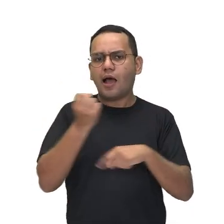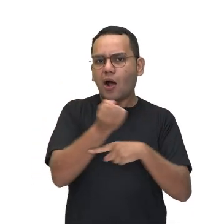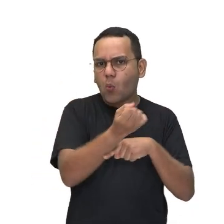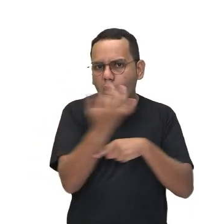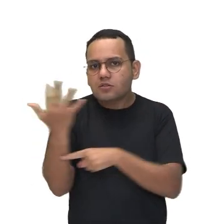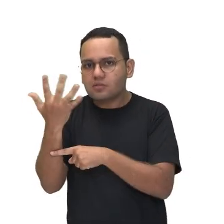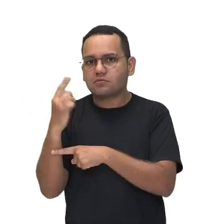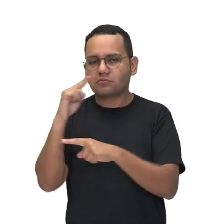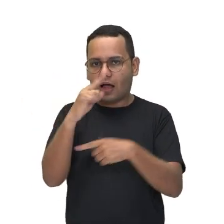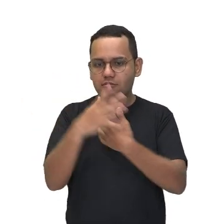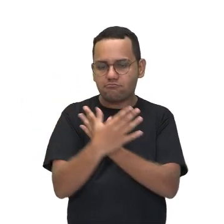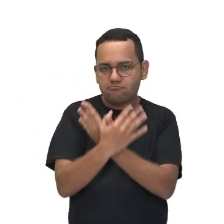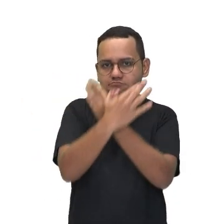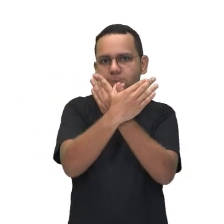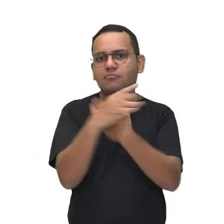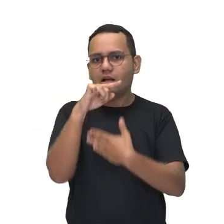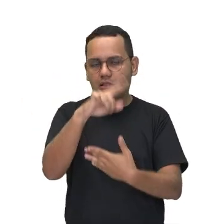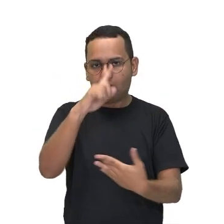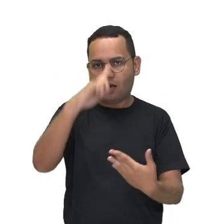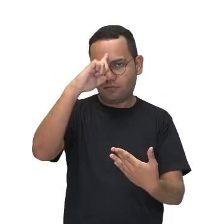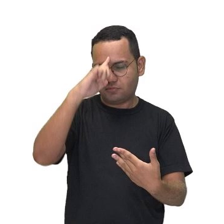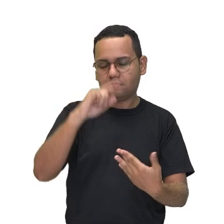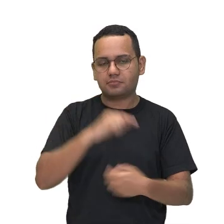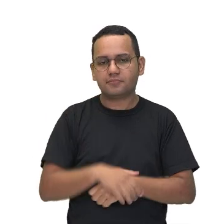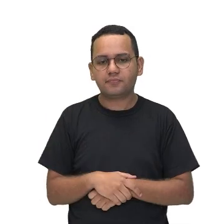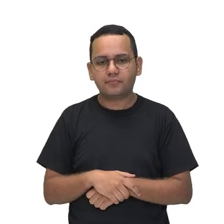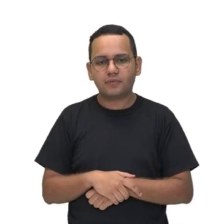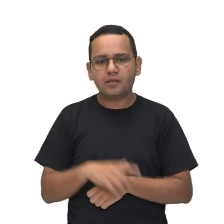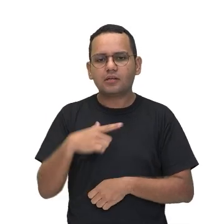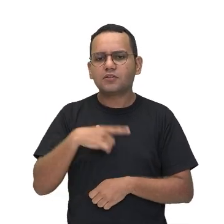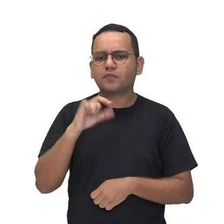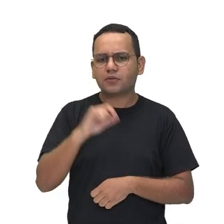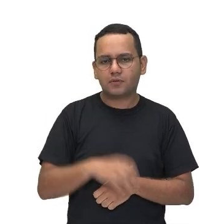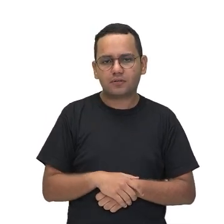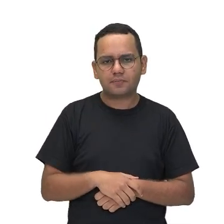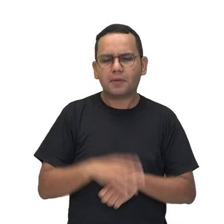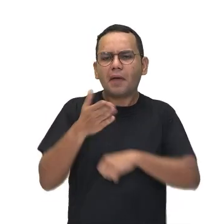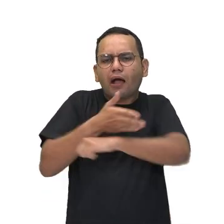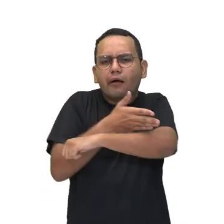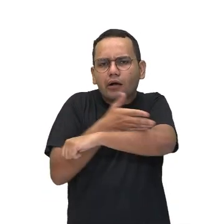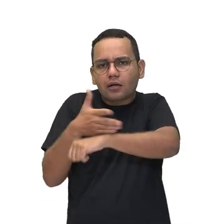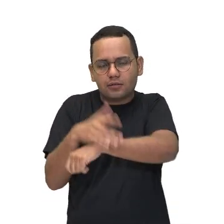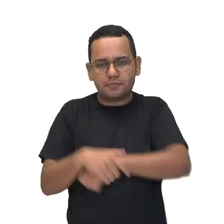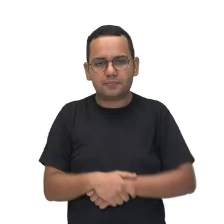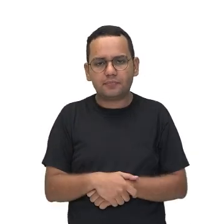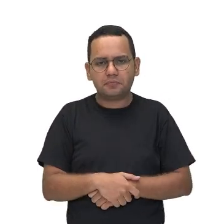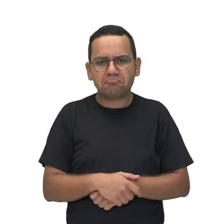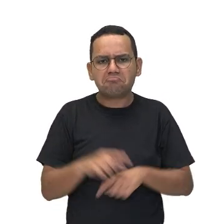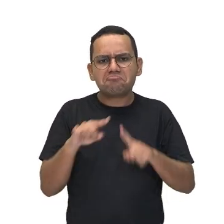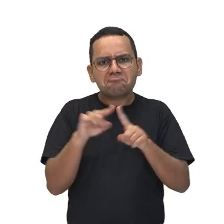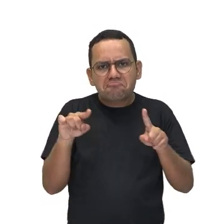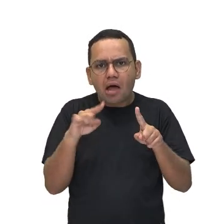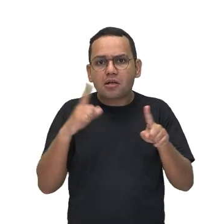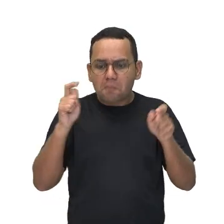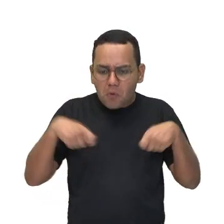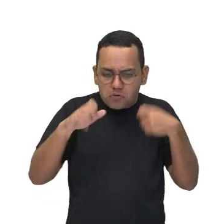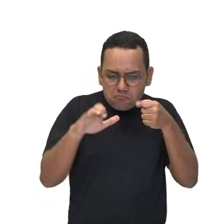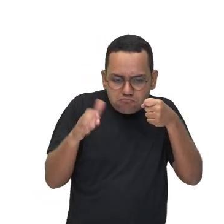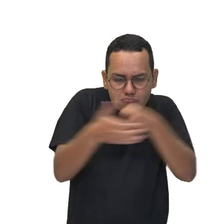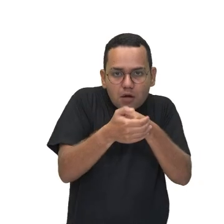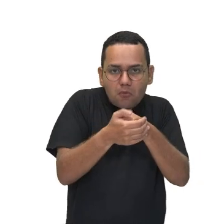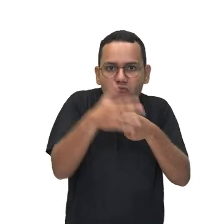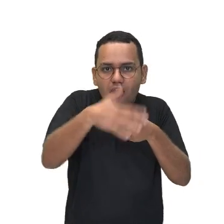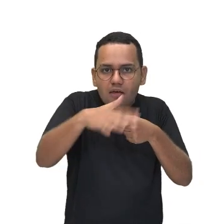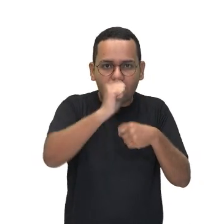Biston betularia na região de Manchester apresentava coloração clara, o que as ajudava a se camuflar em troncos de